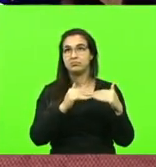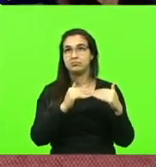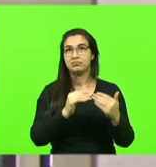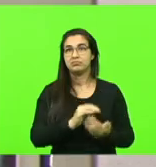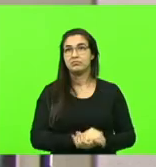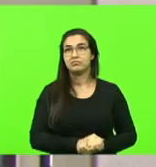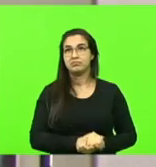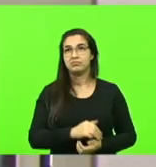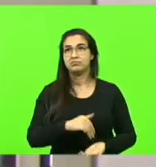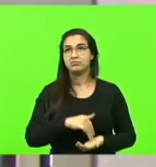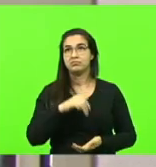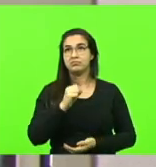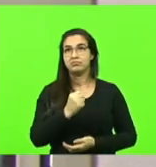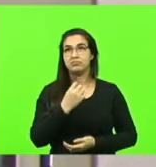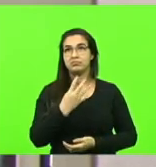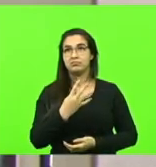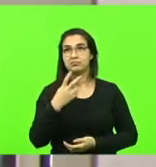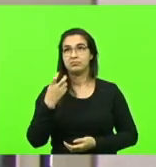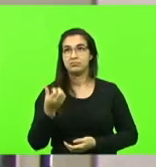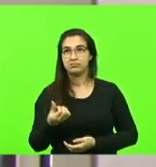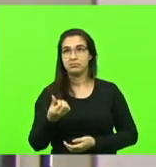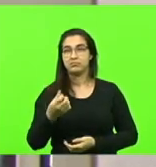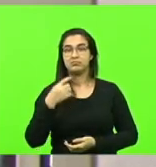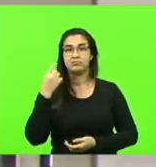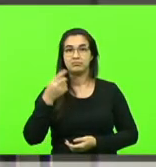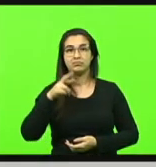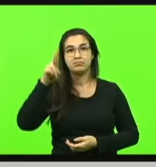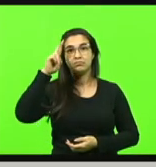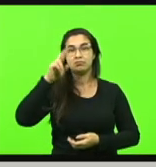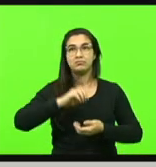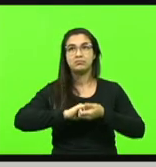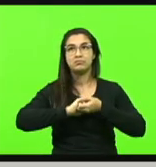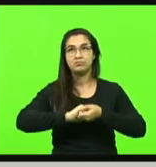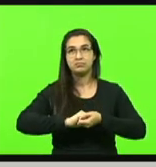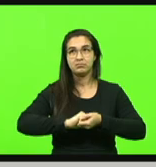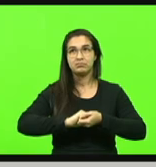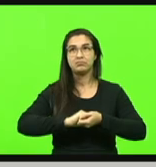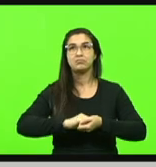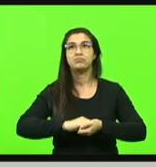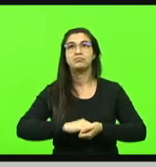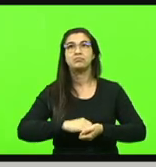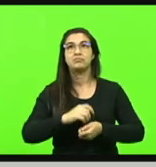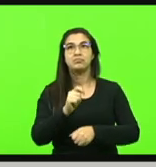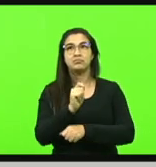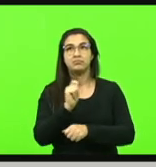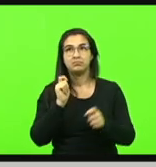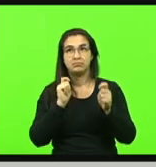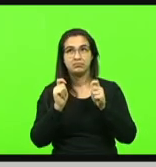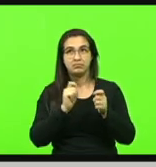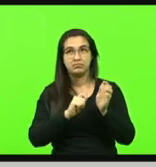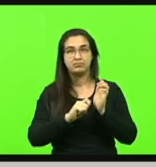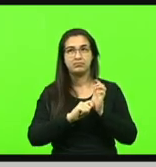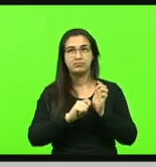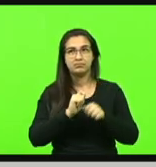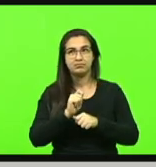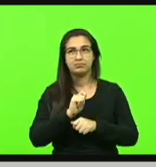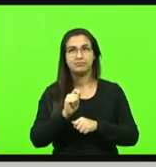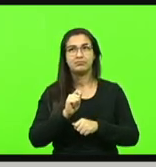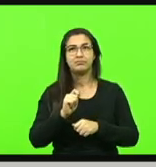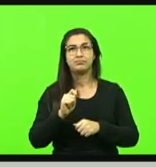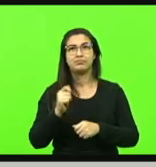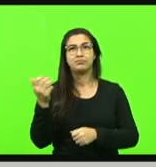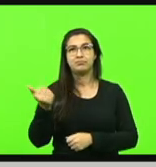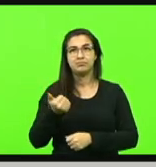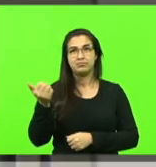unanimidade. Moção 846, ator deputado Floriano, cumprimentando o presidente da Associação dos Aposentados e Pensionistas de São José, pelos relevantes serviços